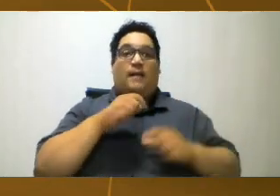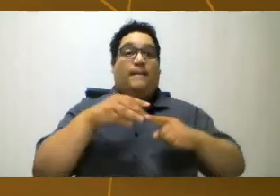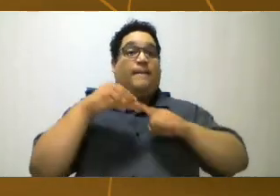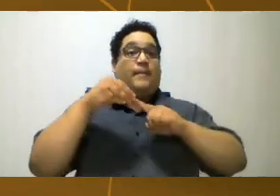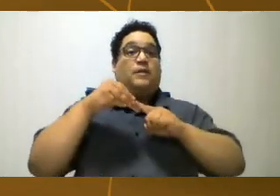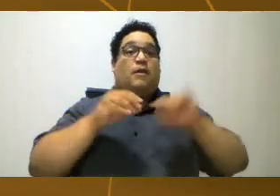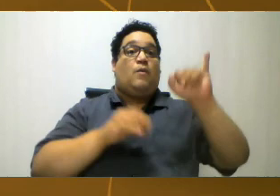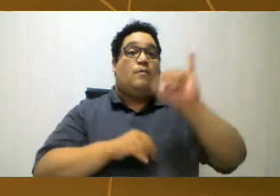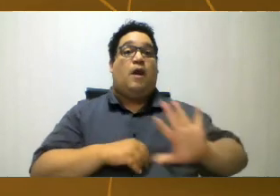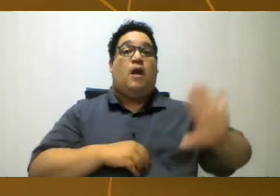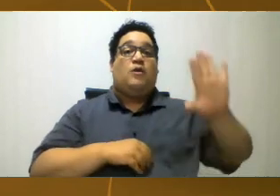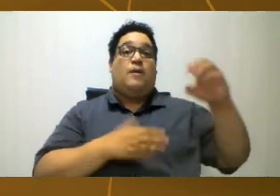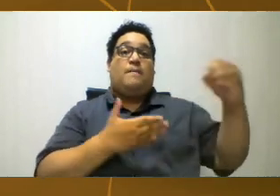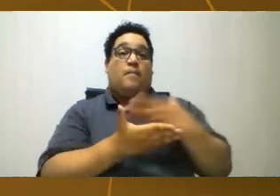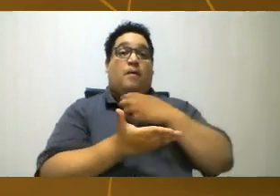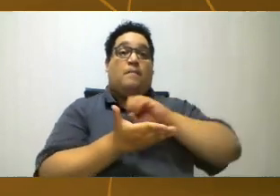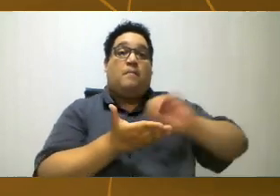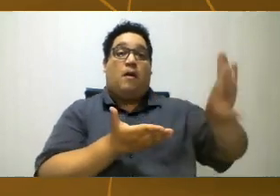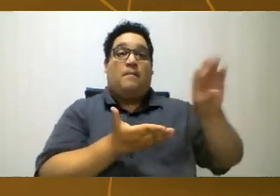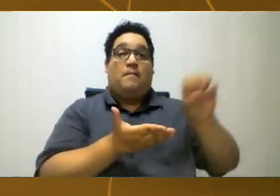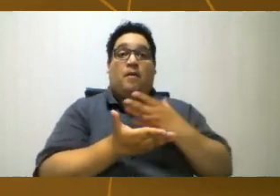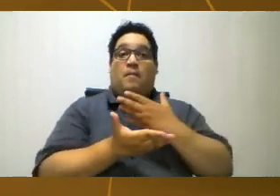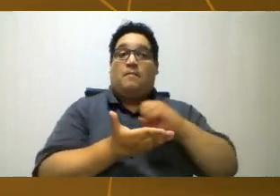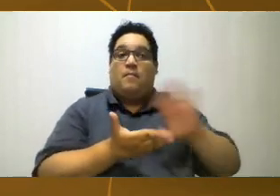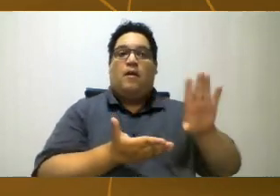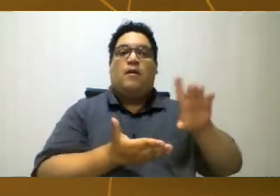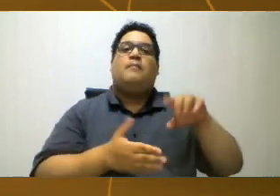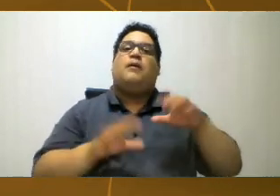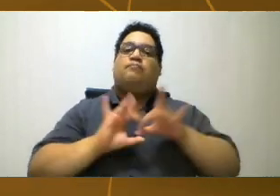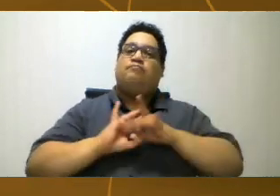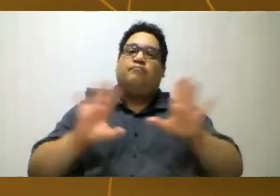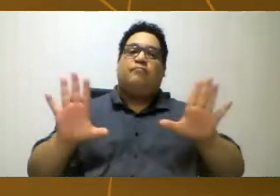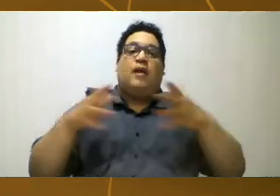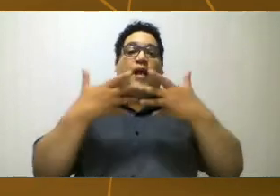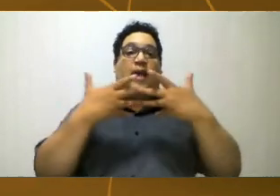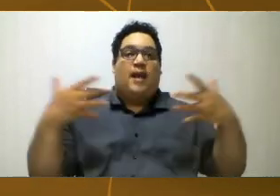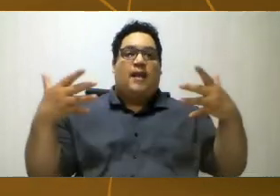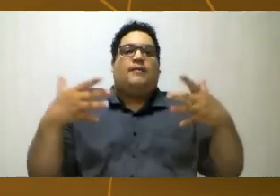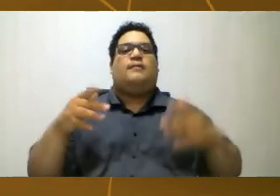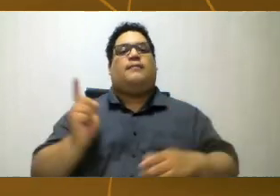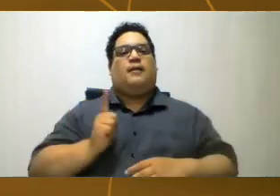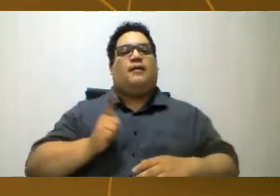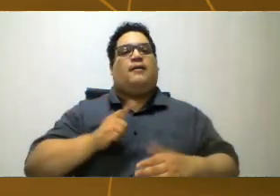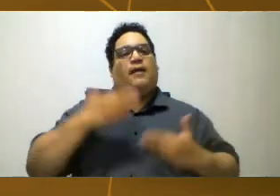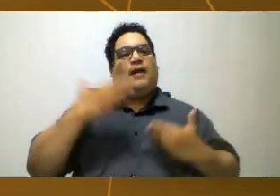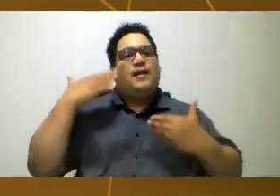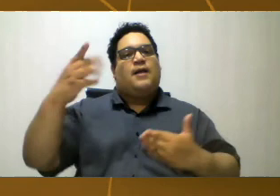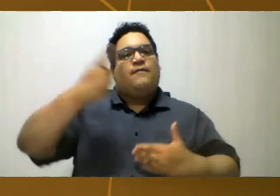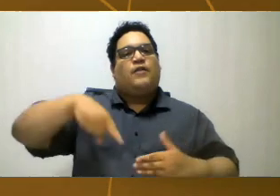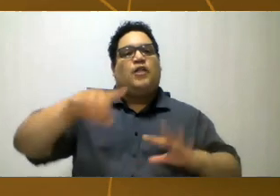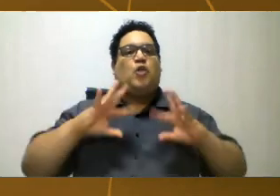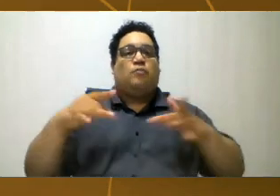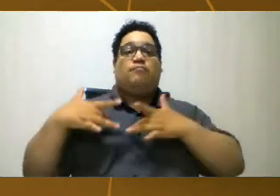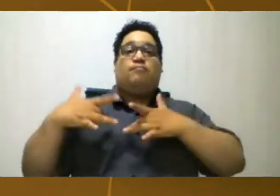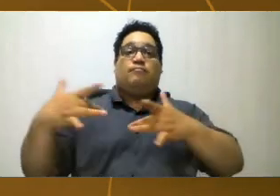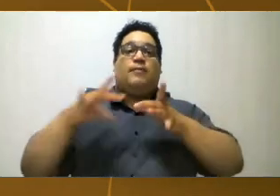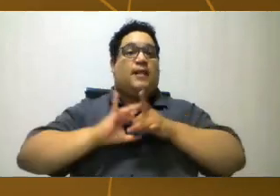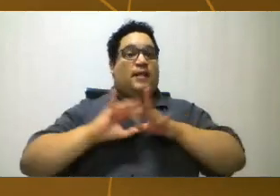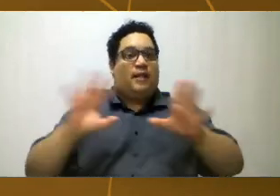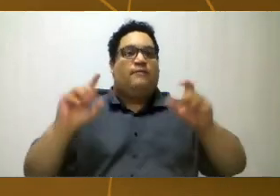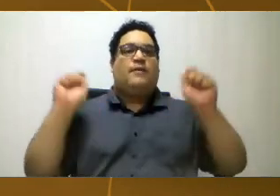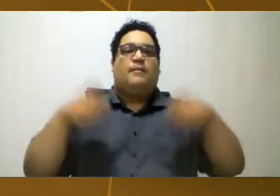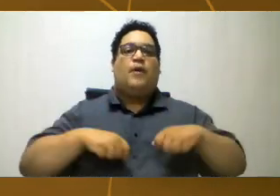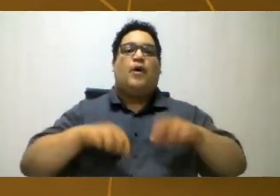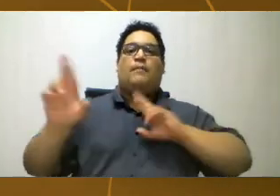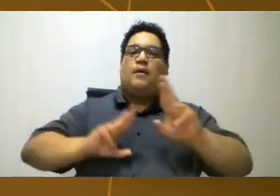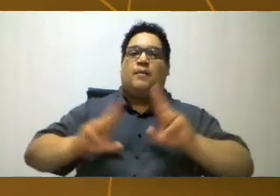caso, mas a gente está expandindo a nossa rede. E no mais é agradecer a todos, nos colocando à disposição também para responder